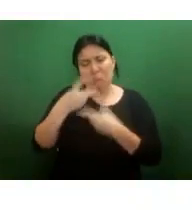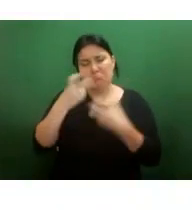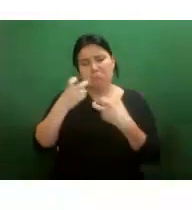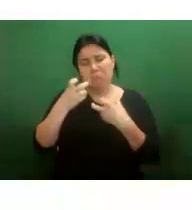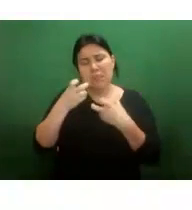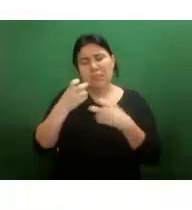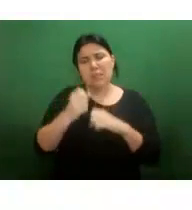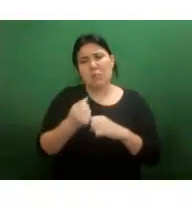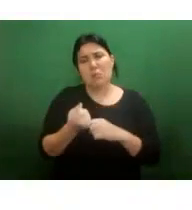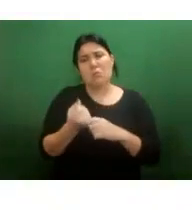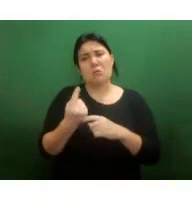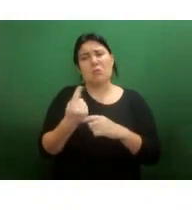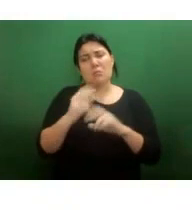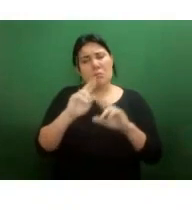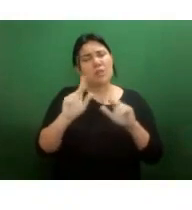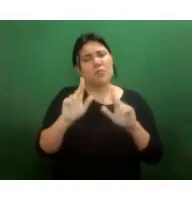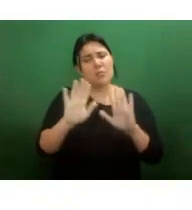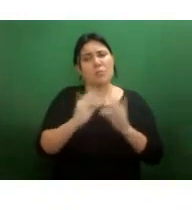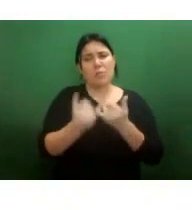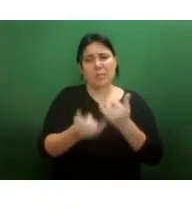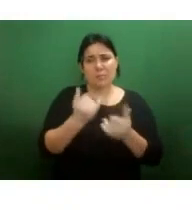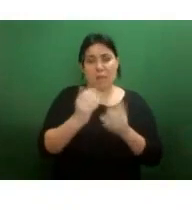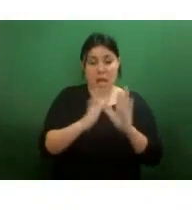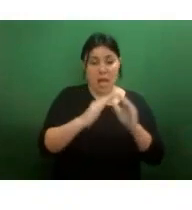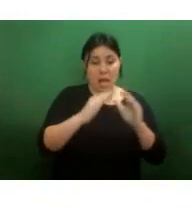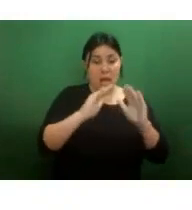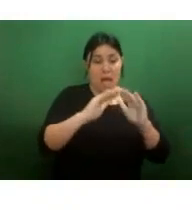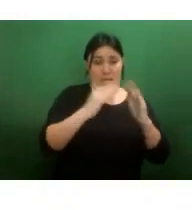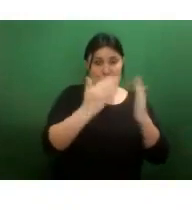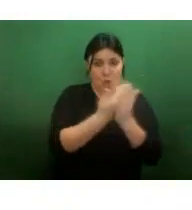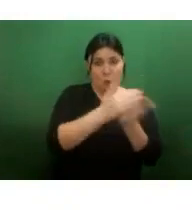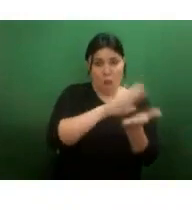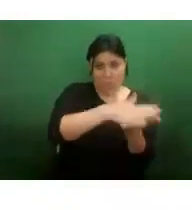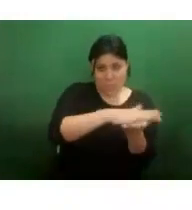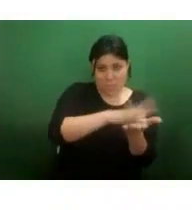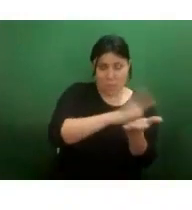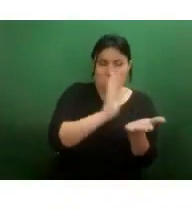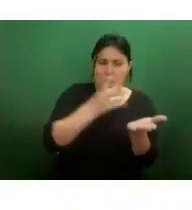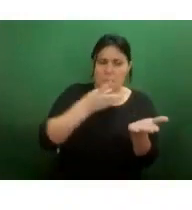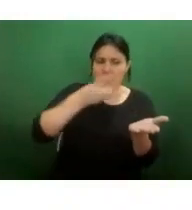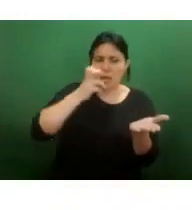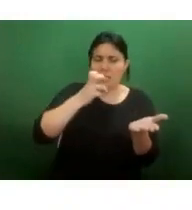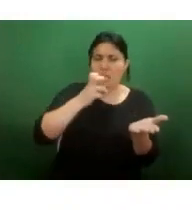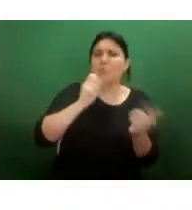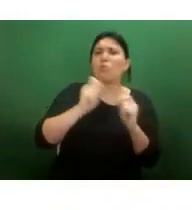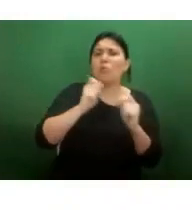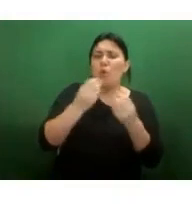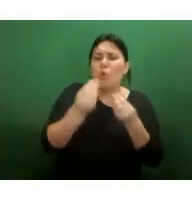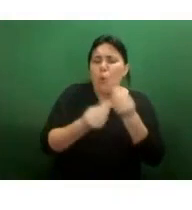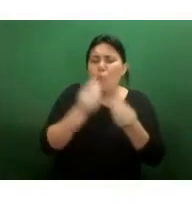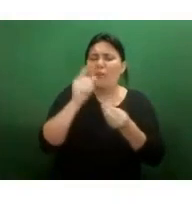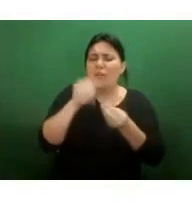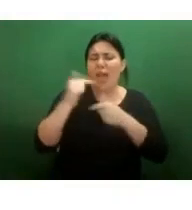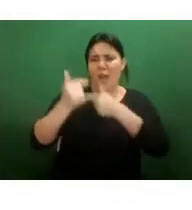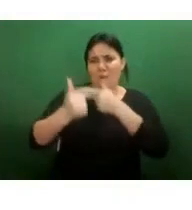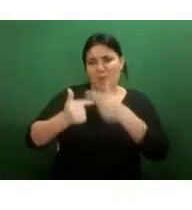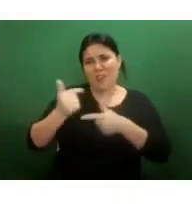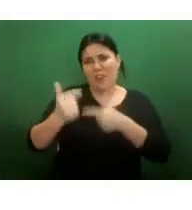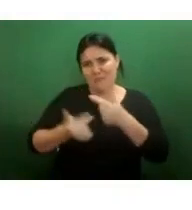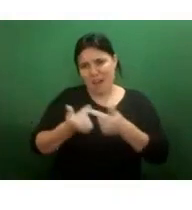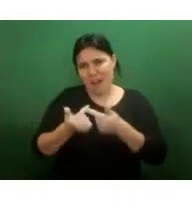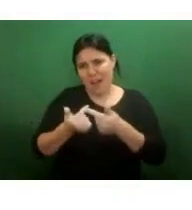as escolas que foram contactadas, elas já perceberam como foi o trabalho,